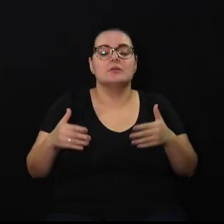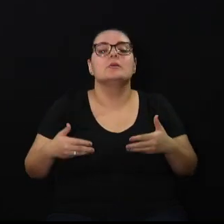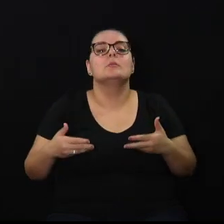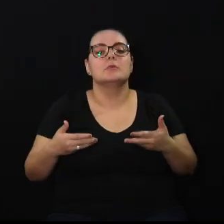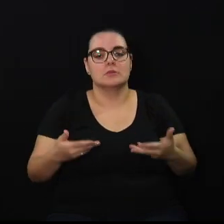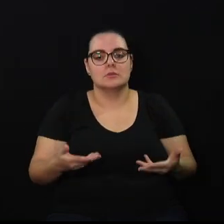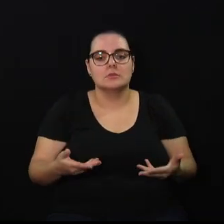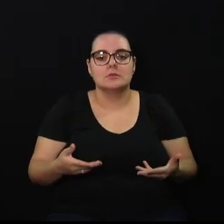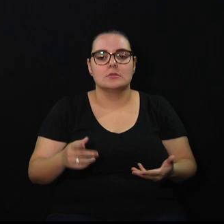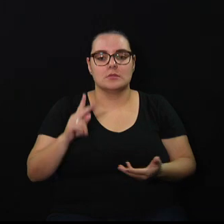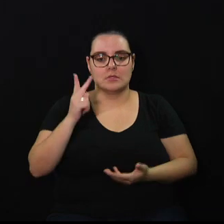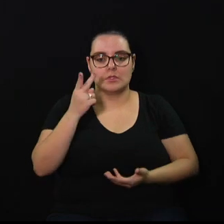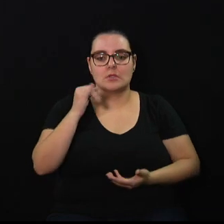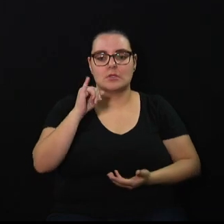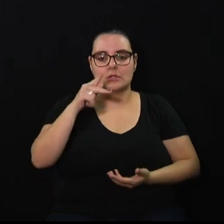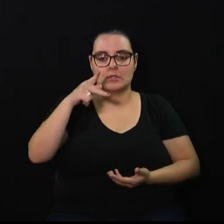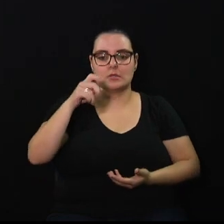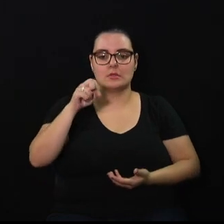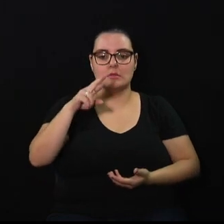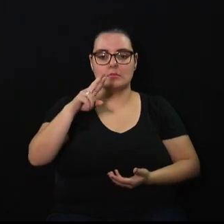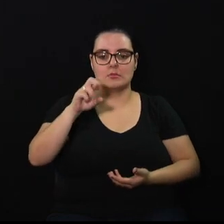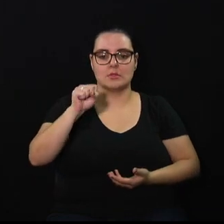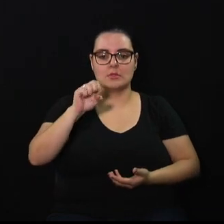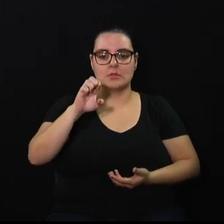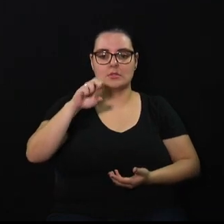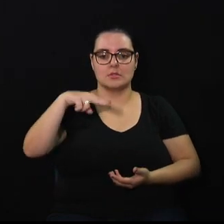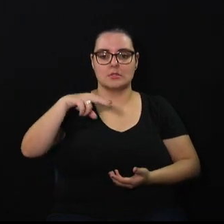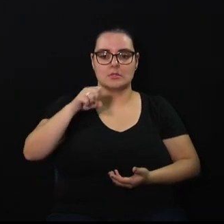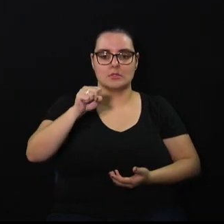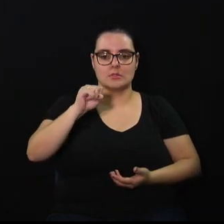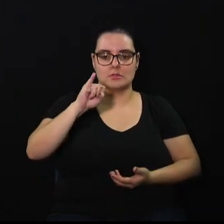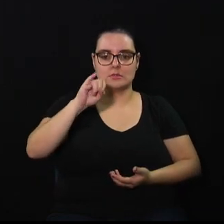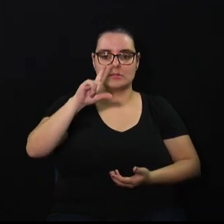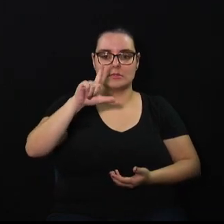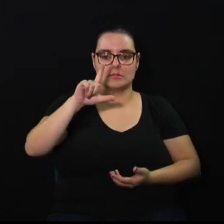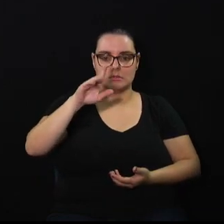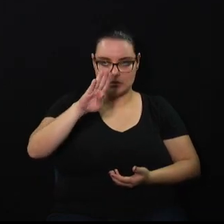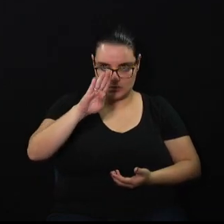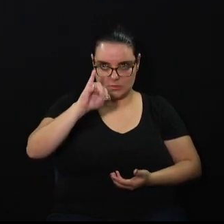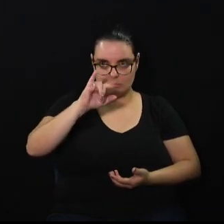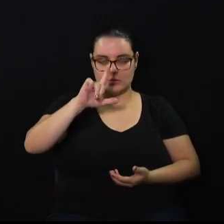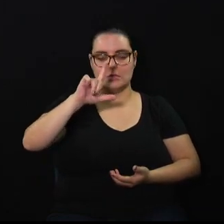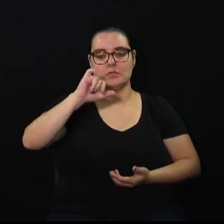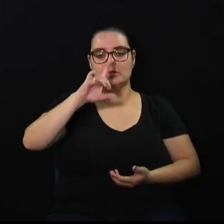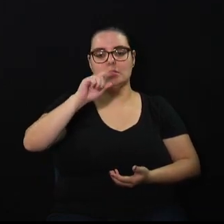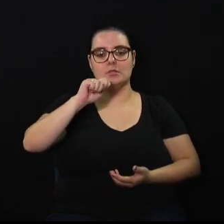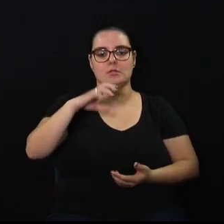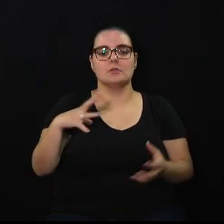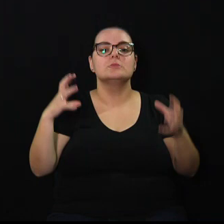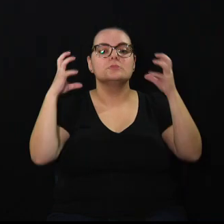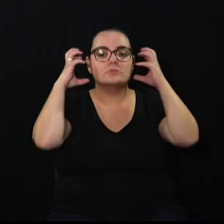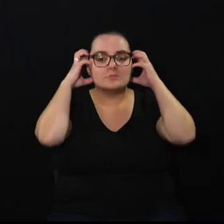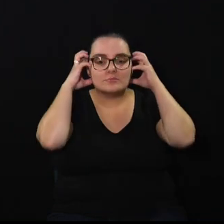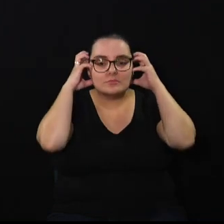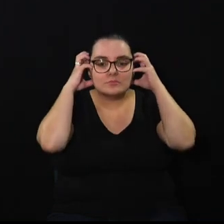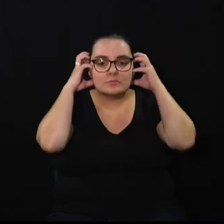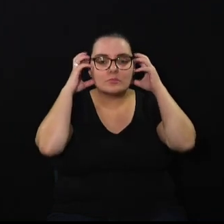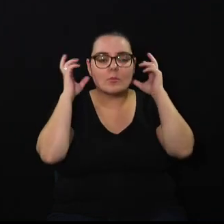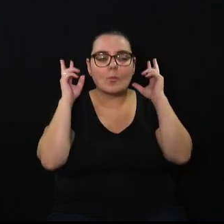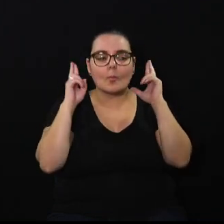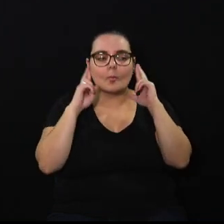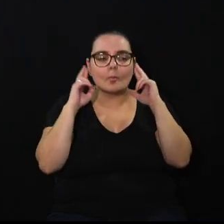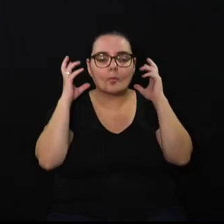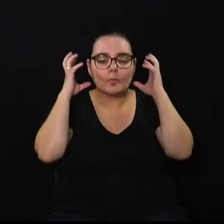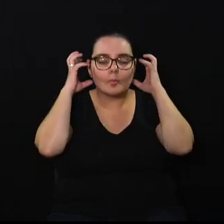né daí ter sensibilidade auditiva onde que muitos preciso do abafador né eu já vejo bastante como